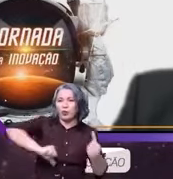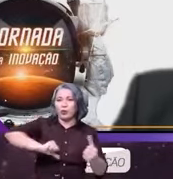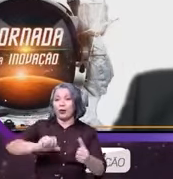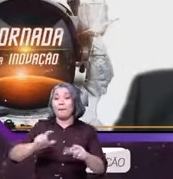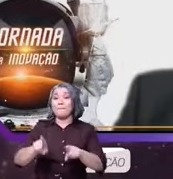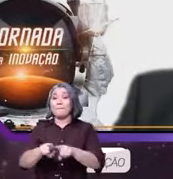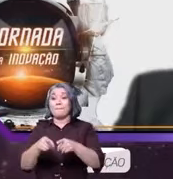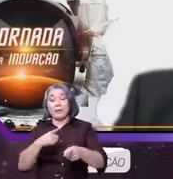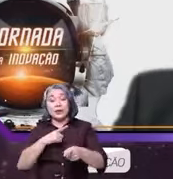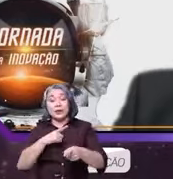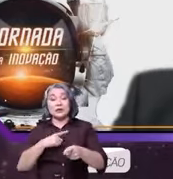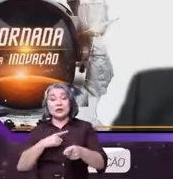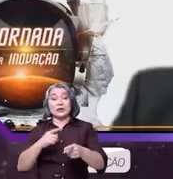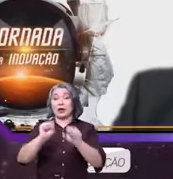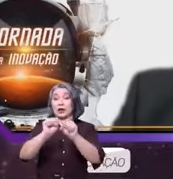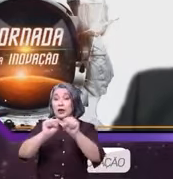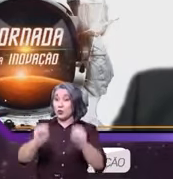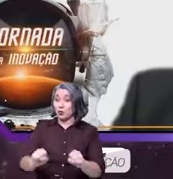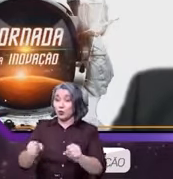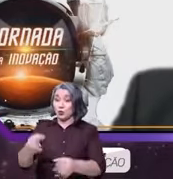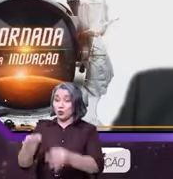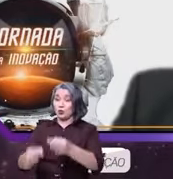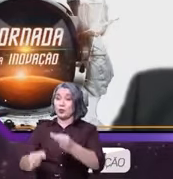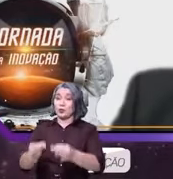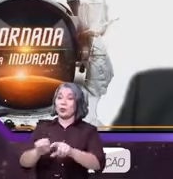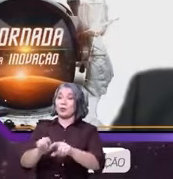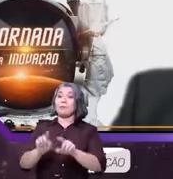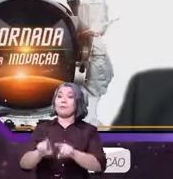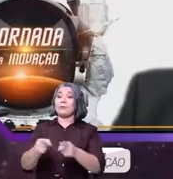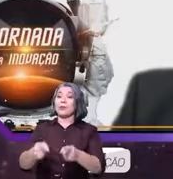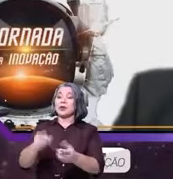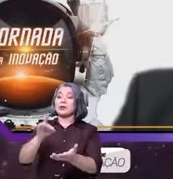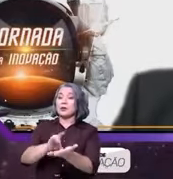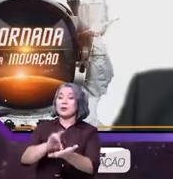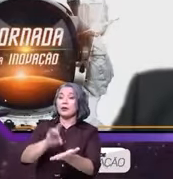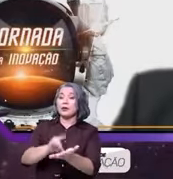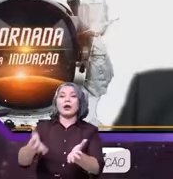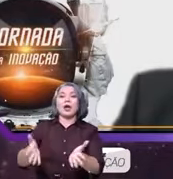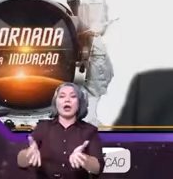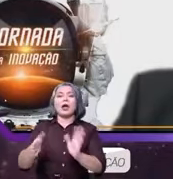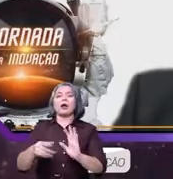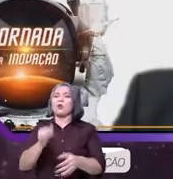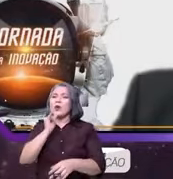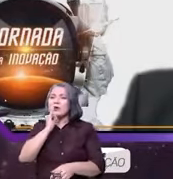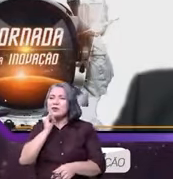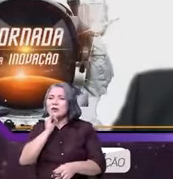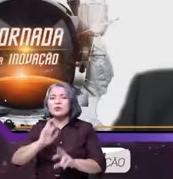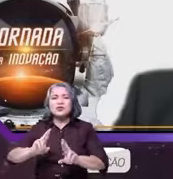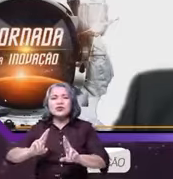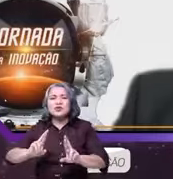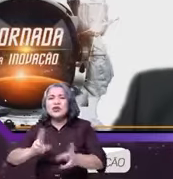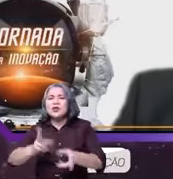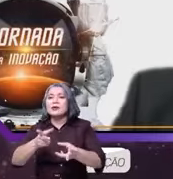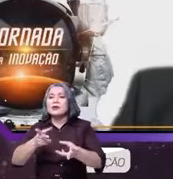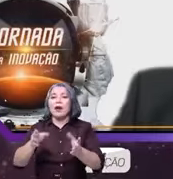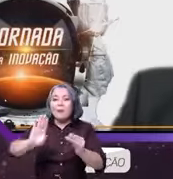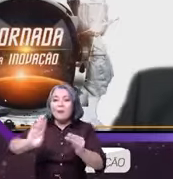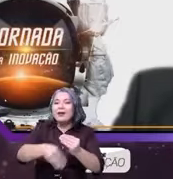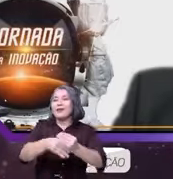uma modificação da estrutura. Na verdade, é um modelo de trabalho diferente, não um modelo de uma estruturação